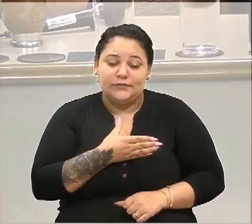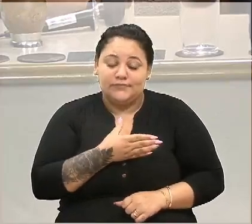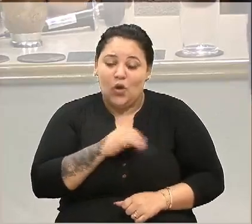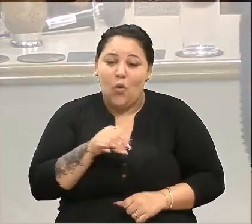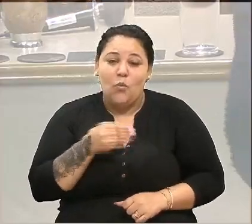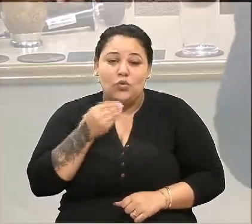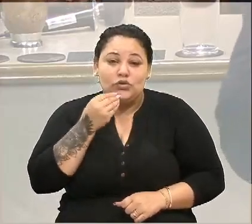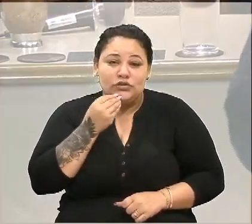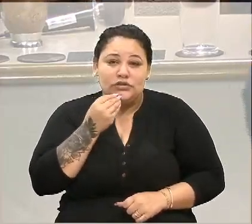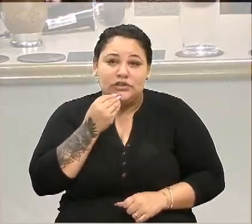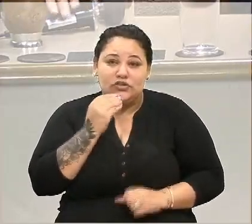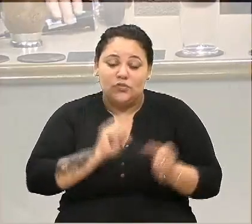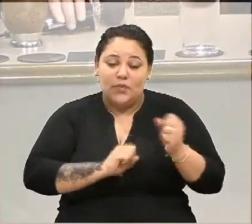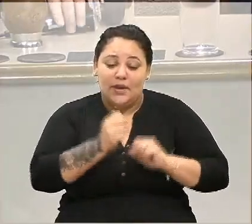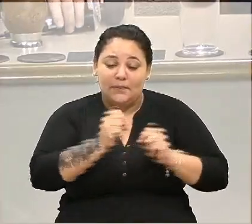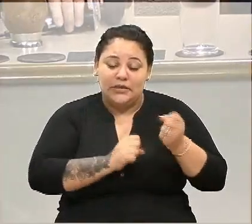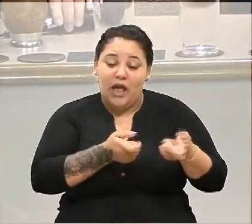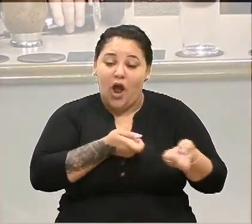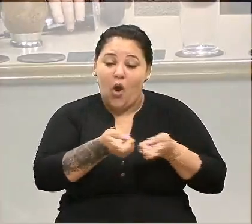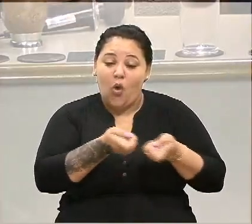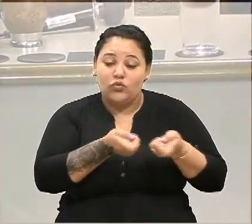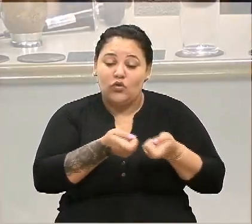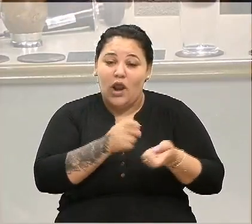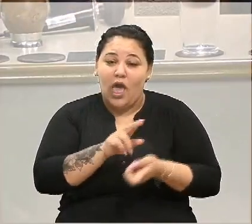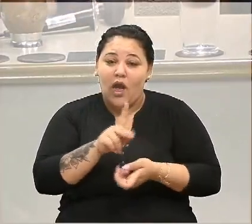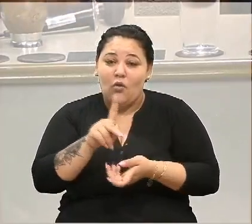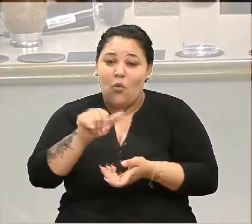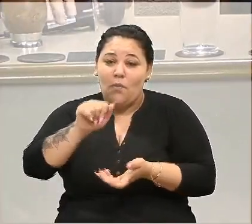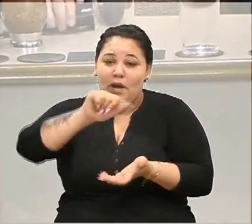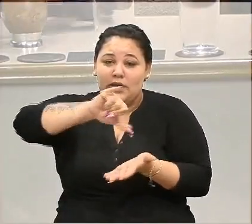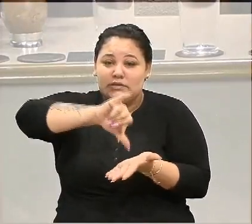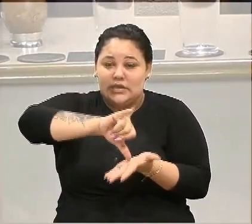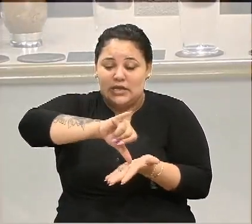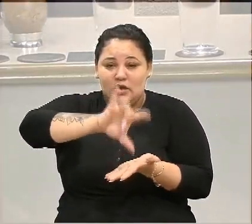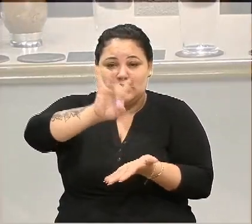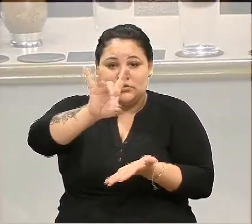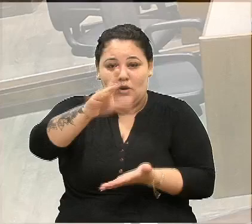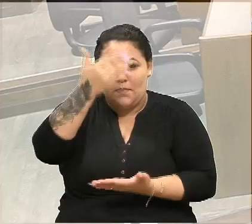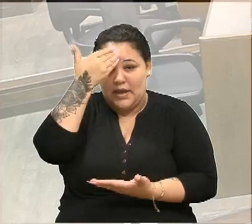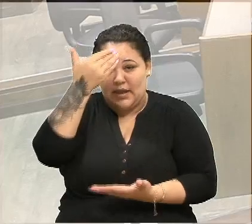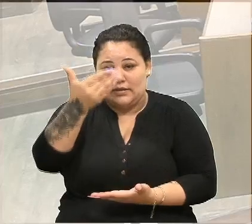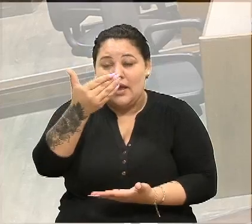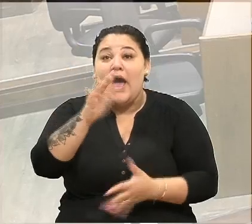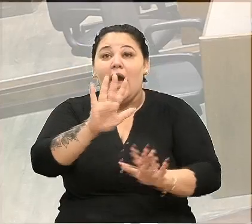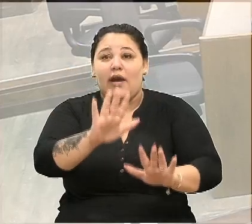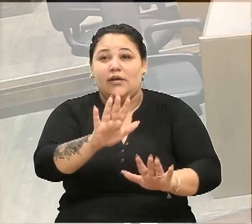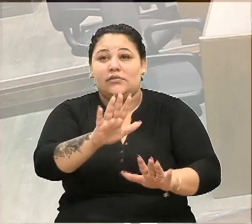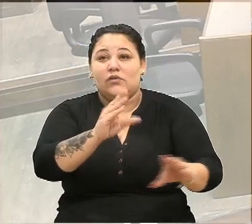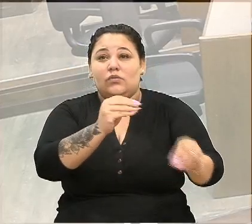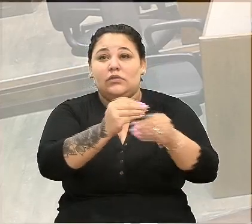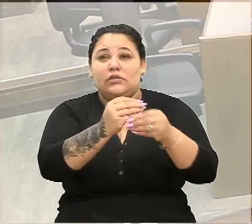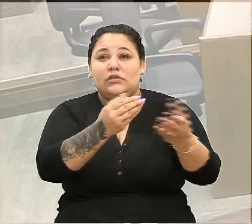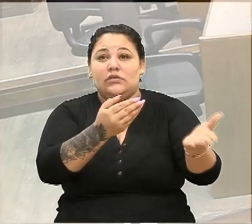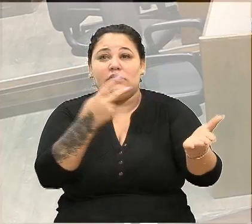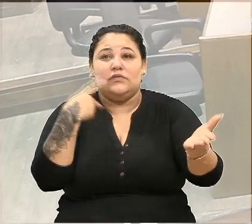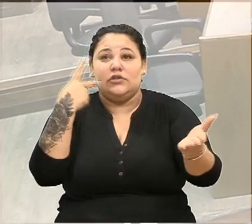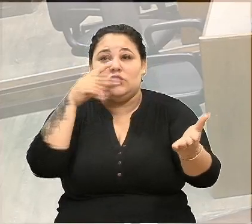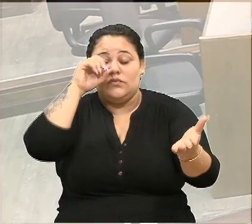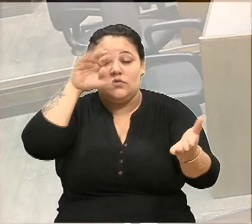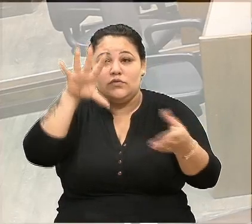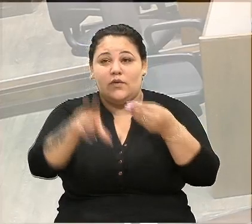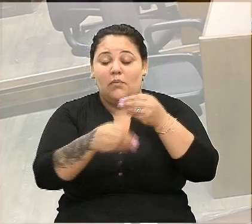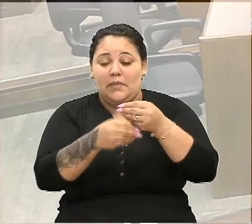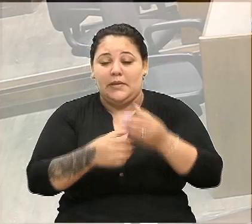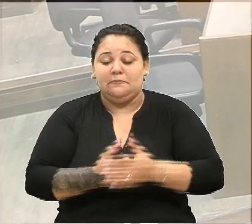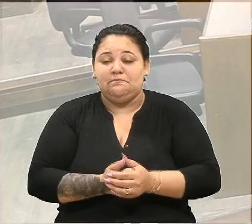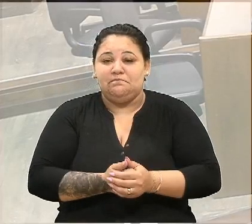possibilidade de uma empresa gerir a UPA Central. Era isso, meu muito obrigado. A parte do vereador Obrigado, Fiuza. vereador Cadori,